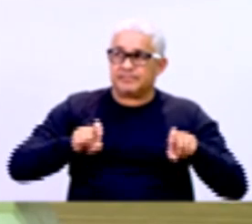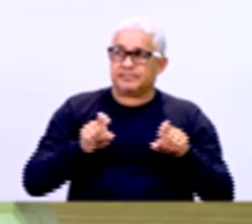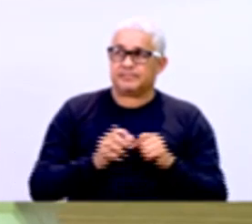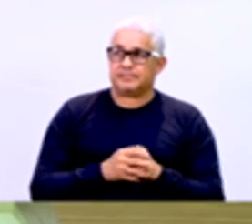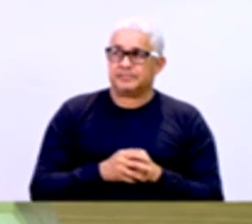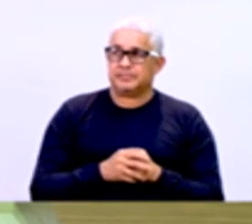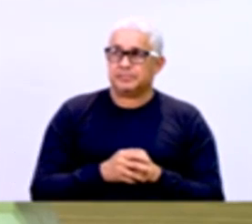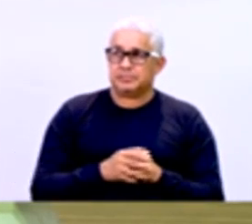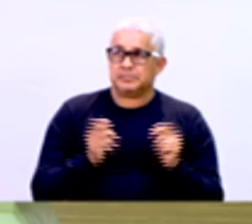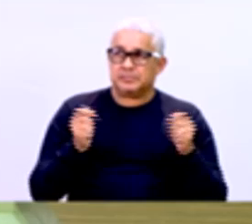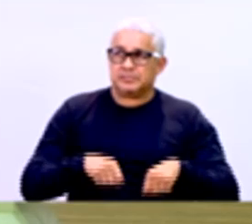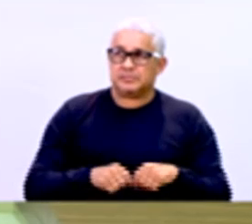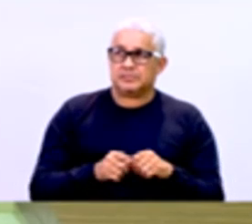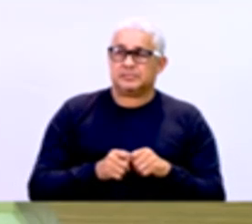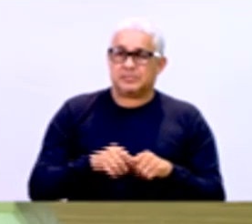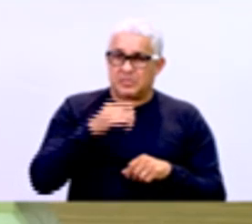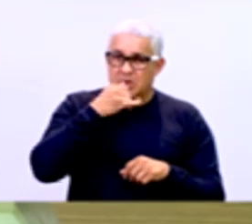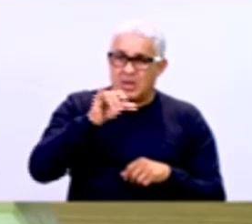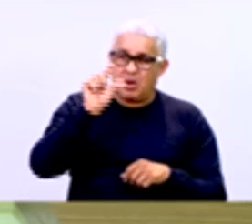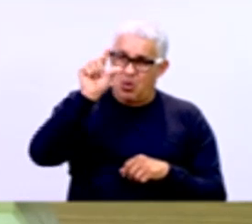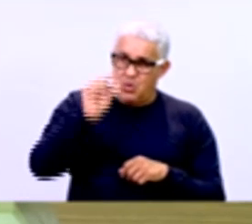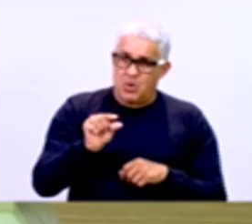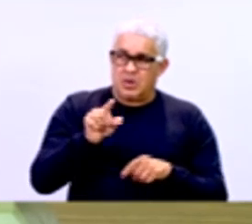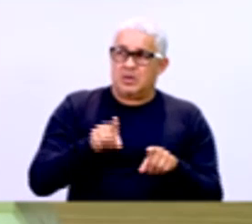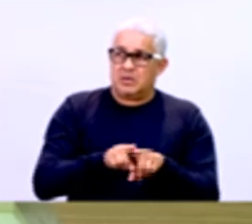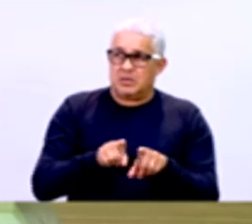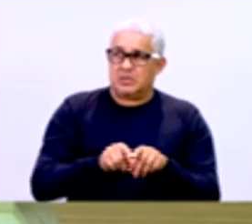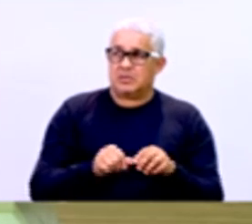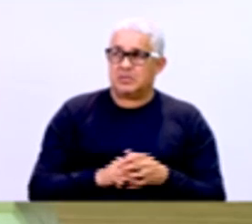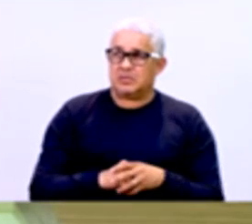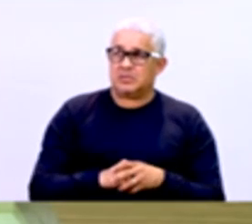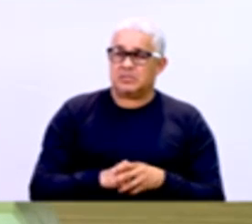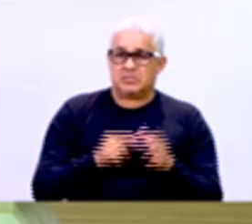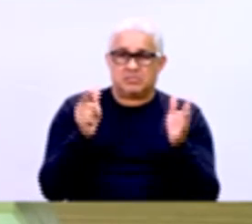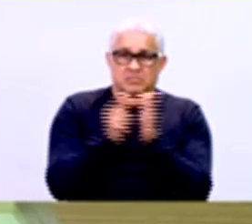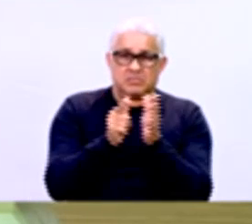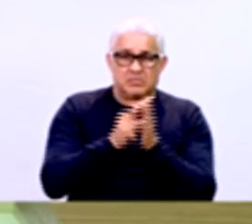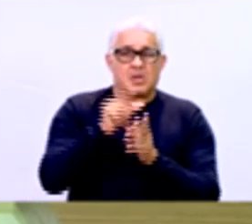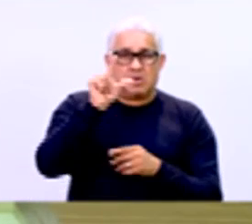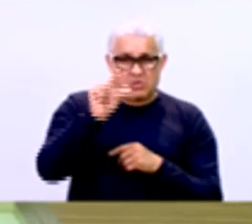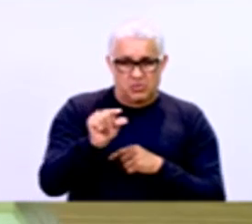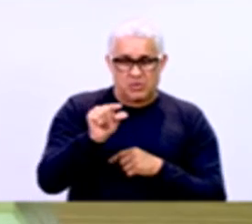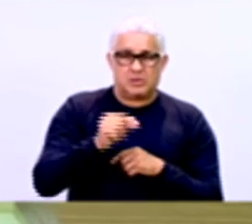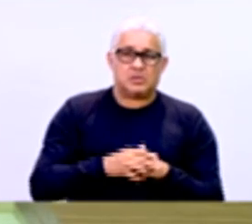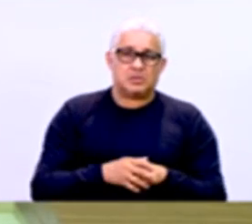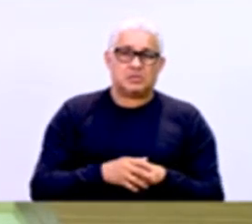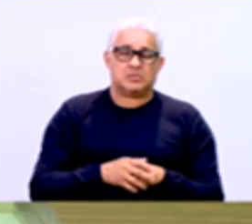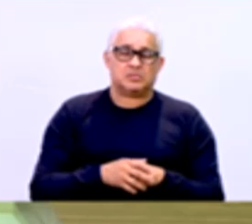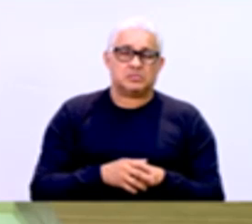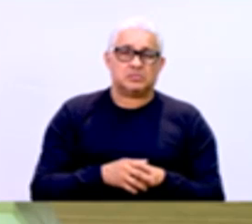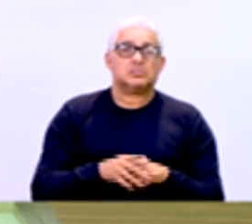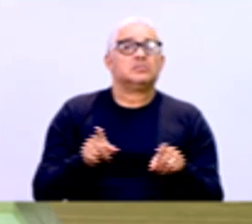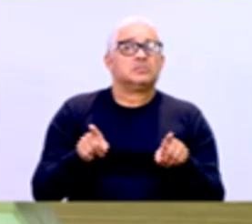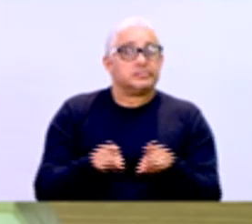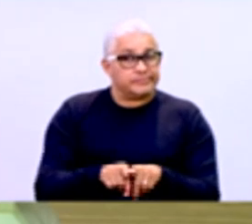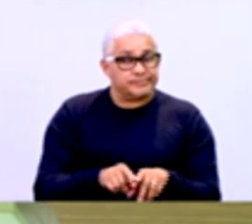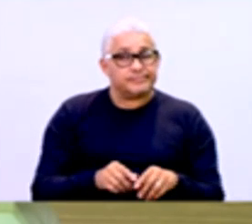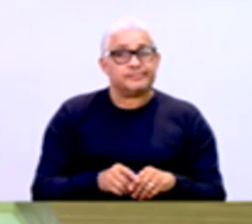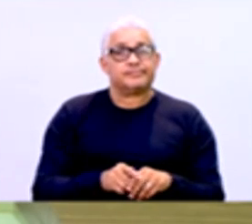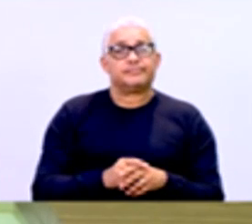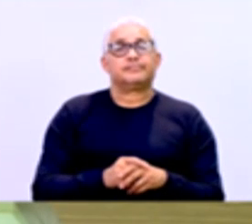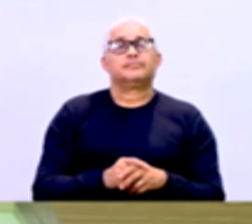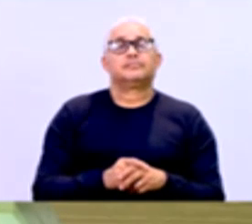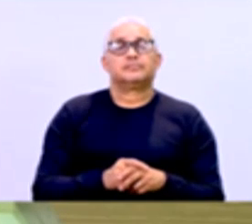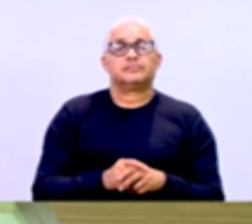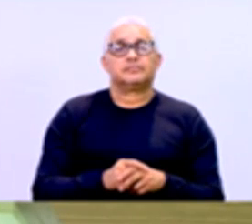eficaz, gastando menos energia, gastando menos papel. E, finalmente, chegamos na parte